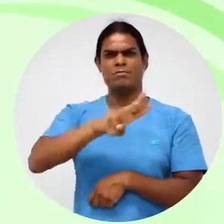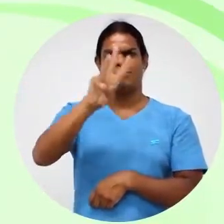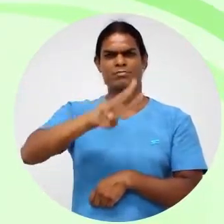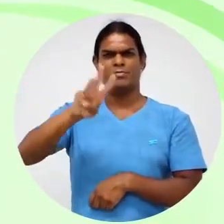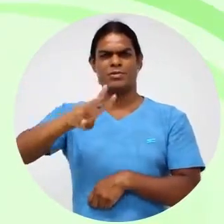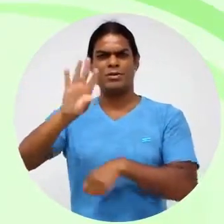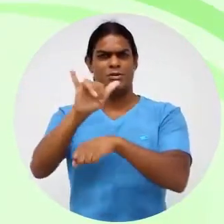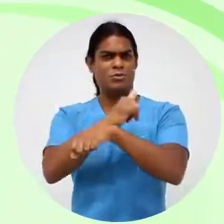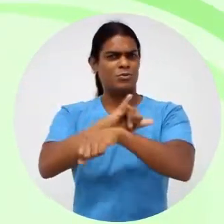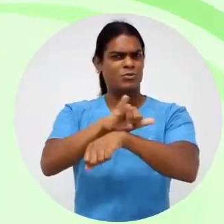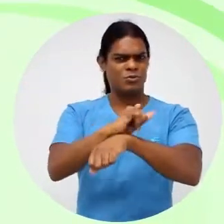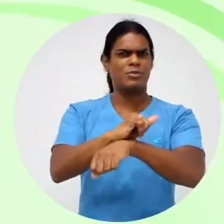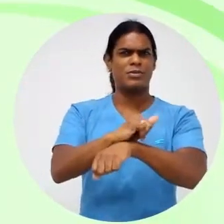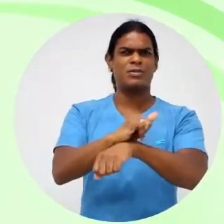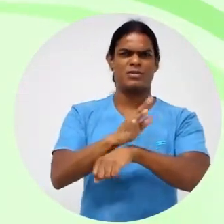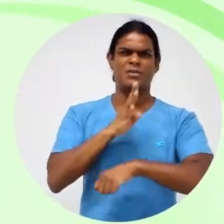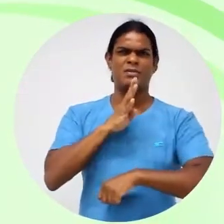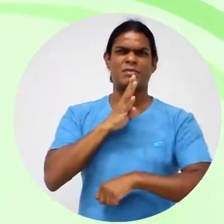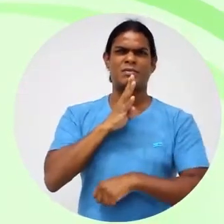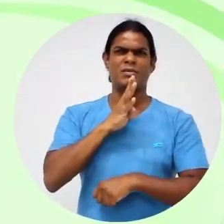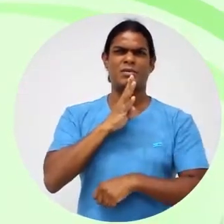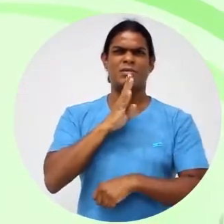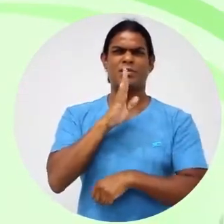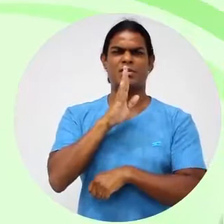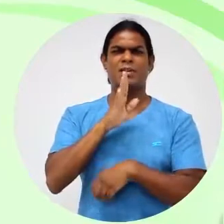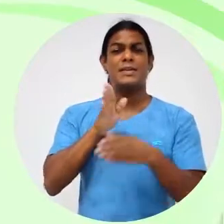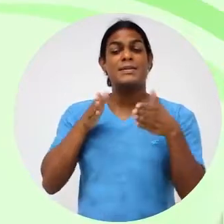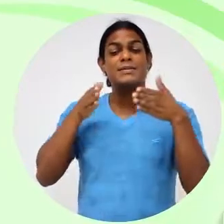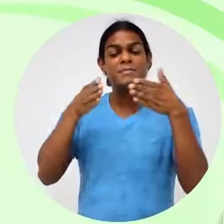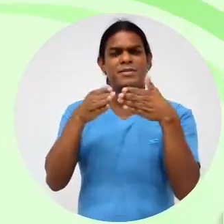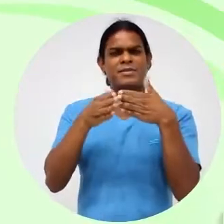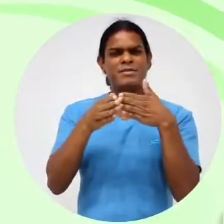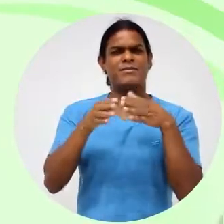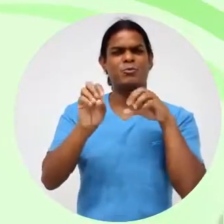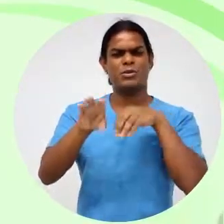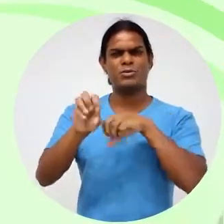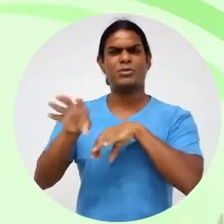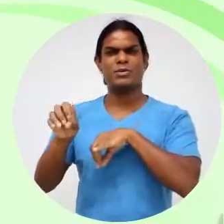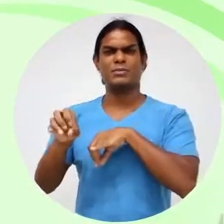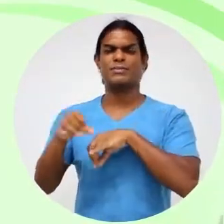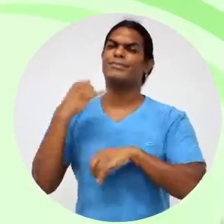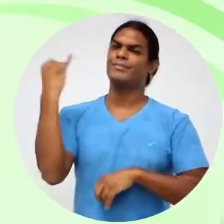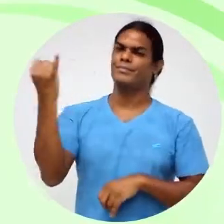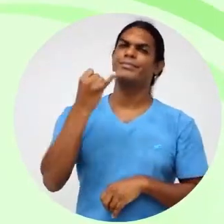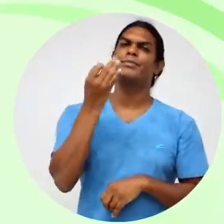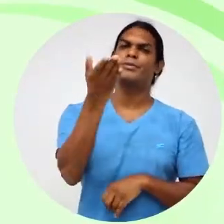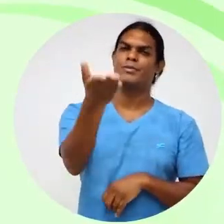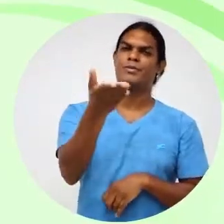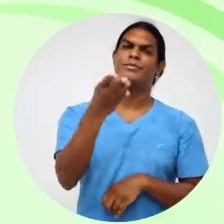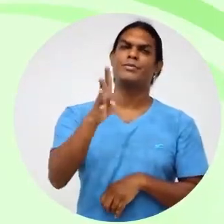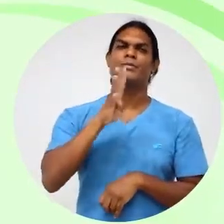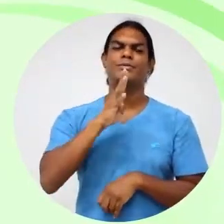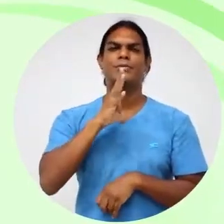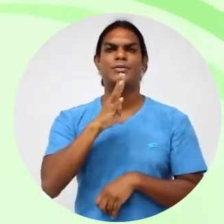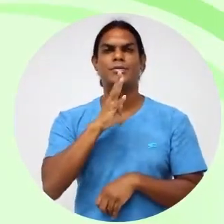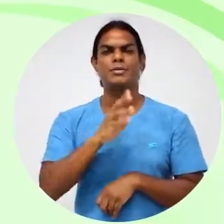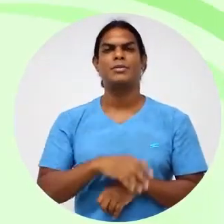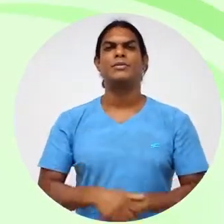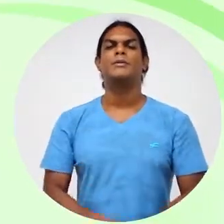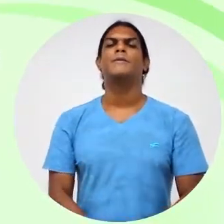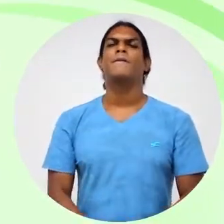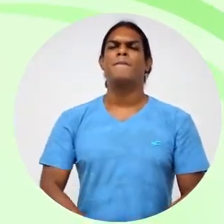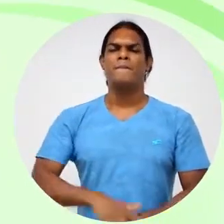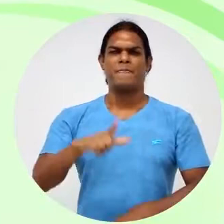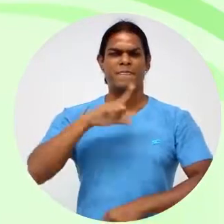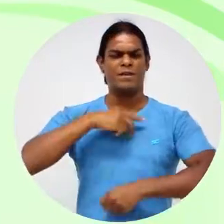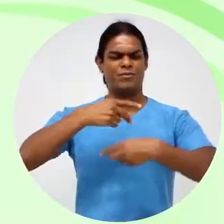voltada apenas para a educação, apenas para as salas de aula? Vale a pena conhecer, são muitos vídeos, tem muito